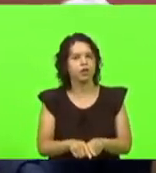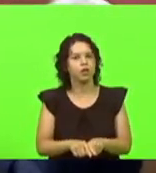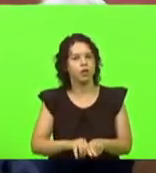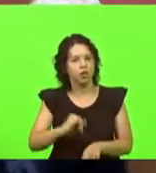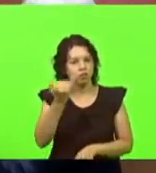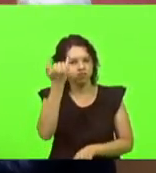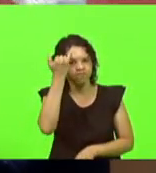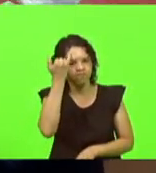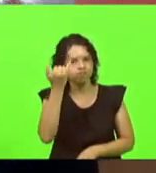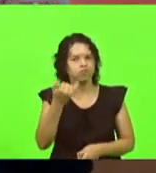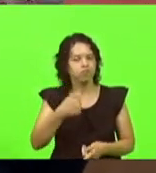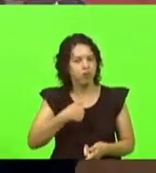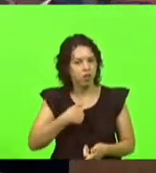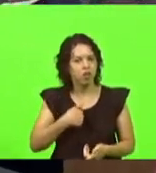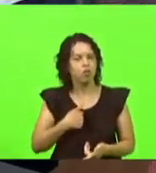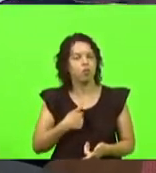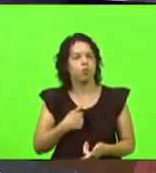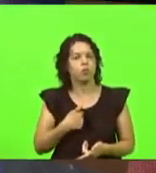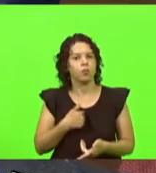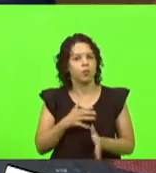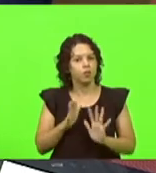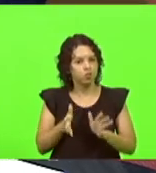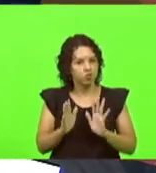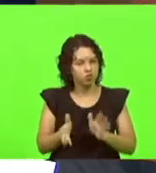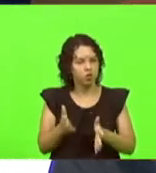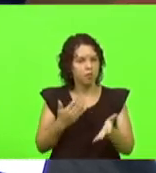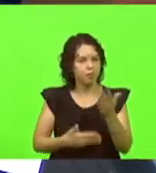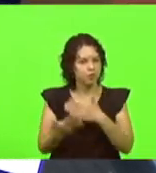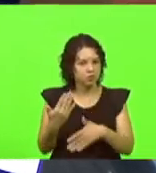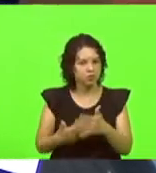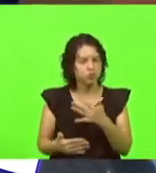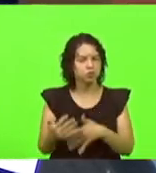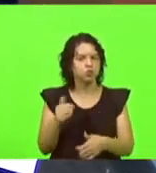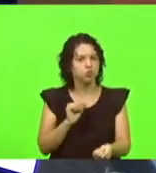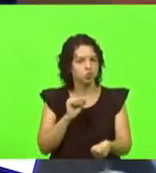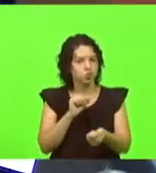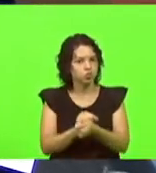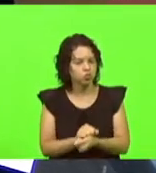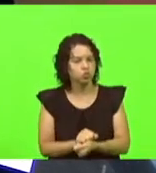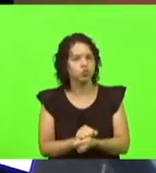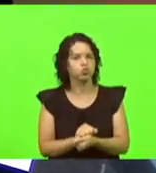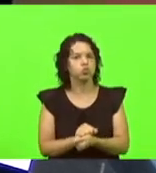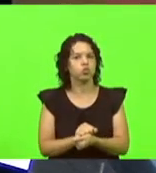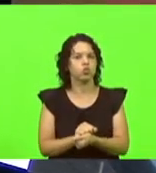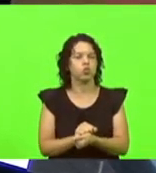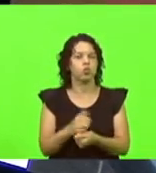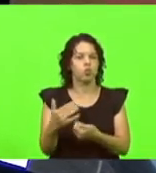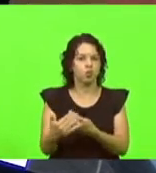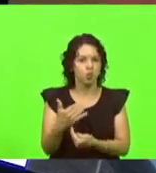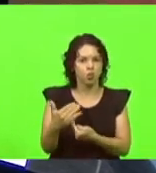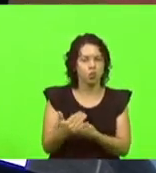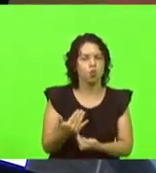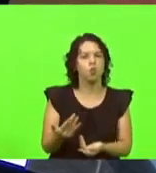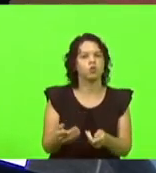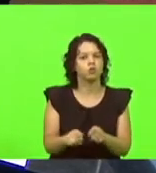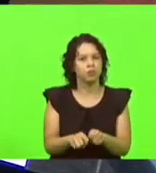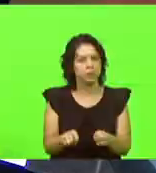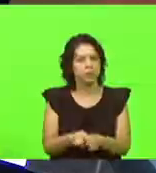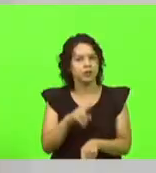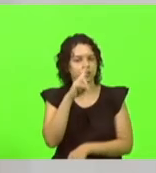oportunidade de estar junto aqui com o seu conselheiro, deputado Narciso Parisotto.